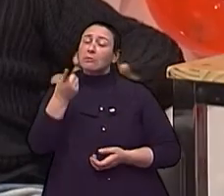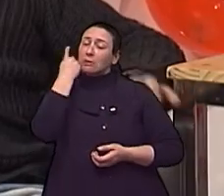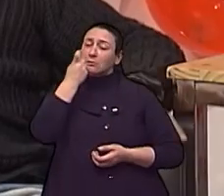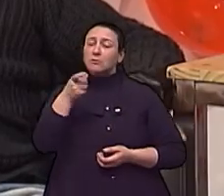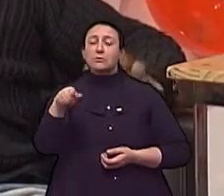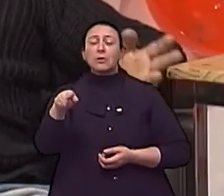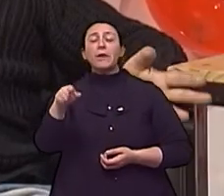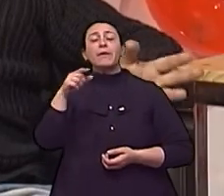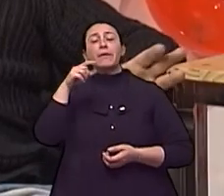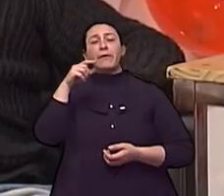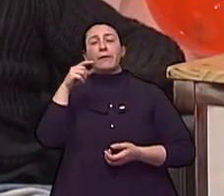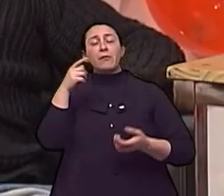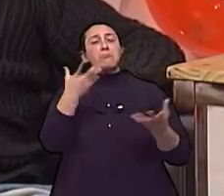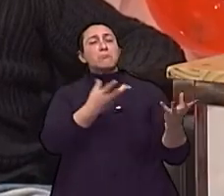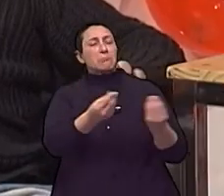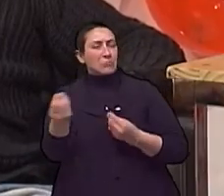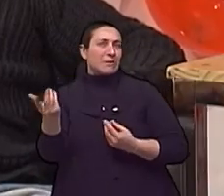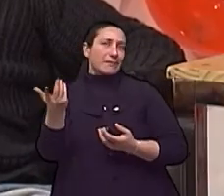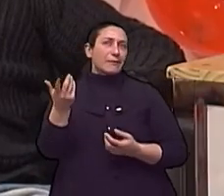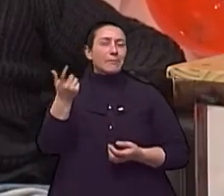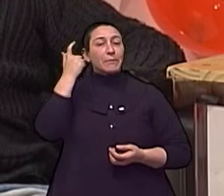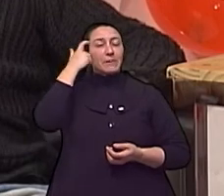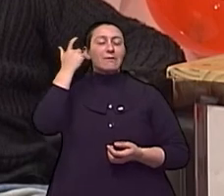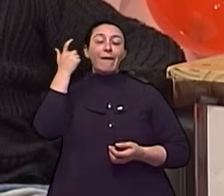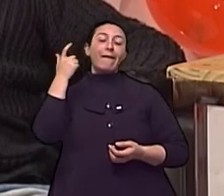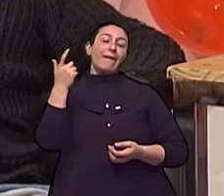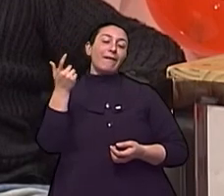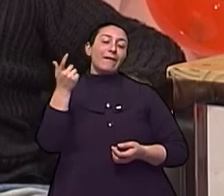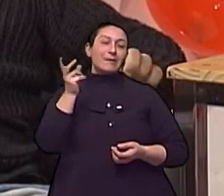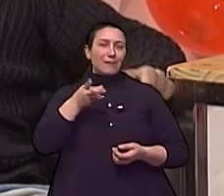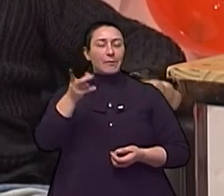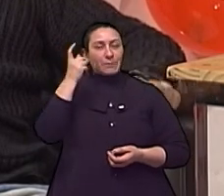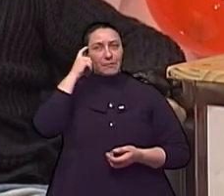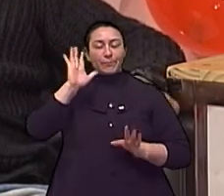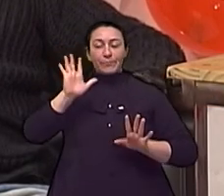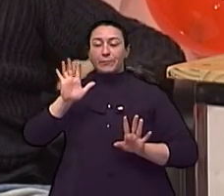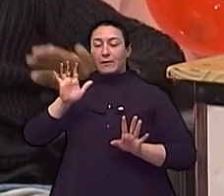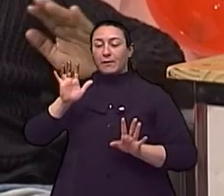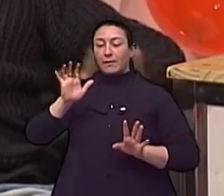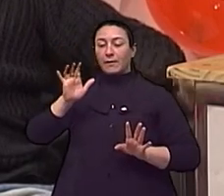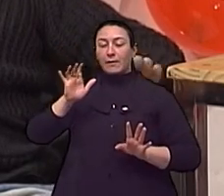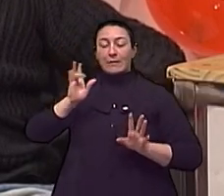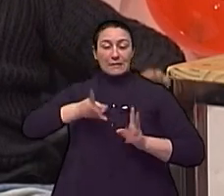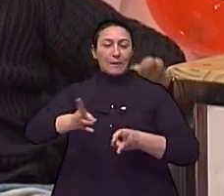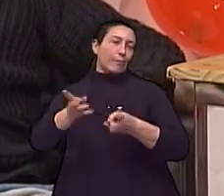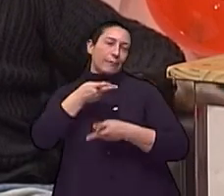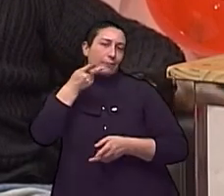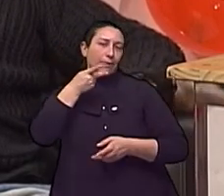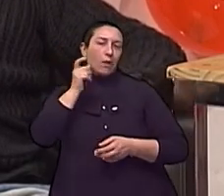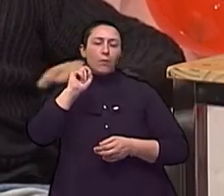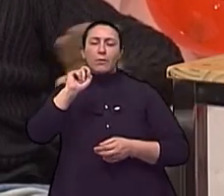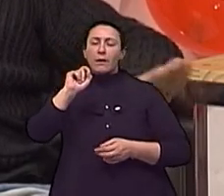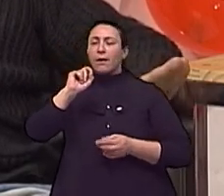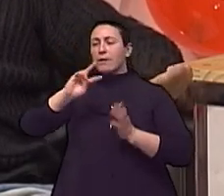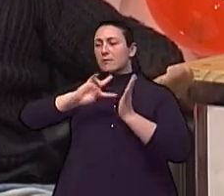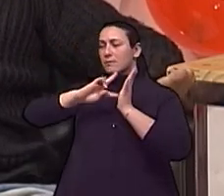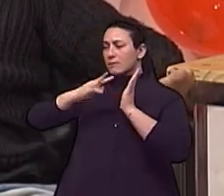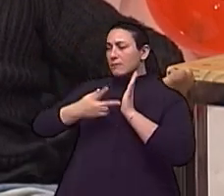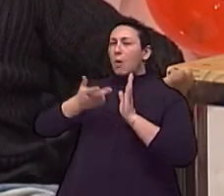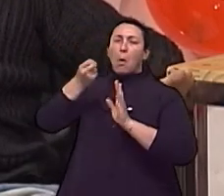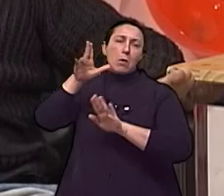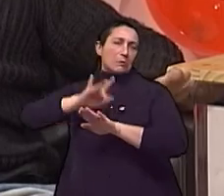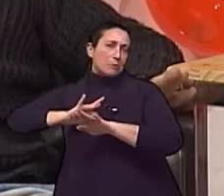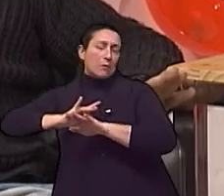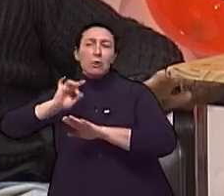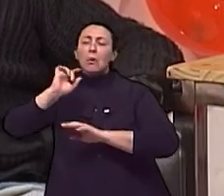gênero né E até dá uma ressignificado porque a gente sabe que a linguagem quando a gente pensa nesse significante da esterilidade a linguagem não